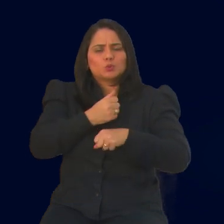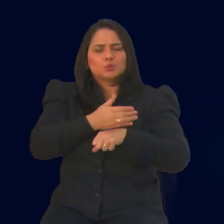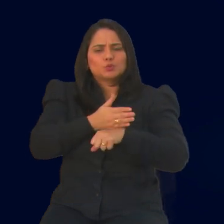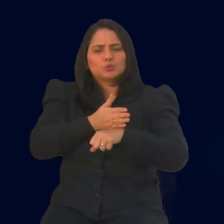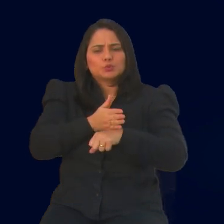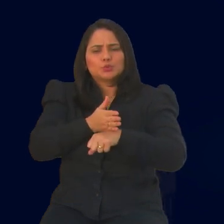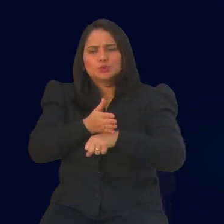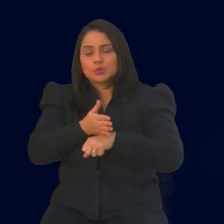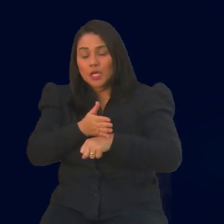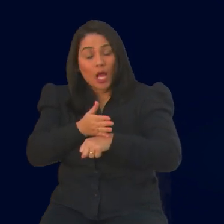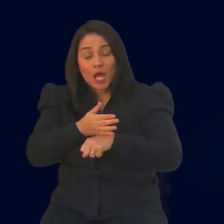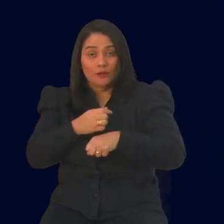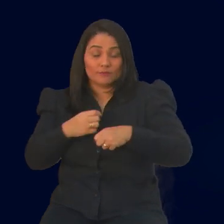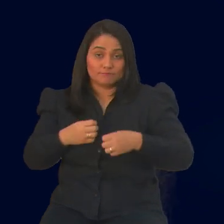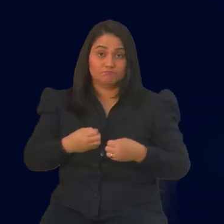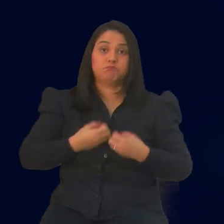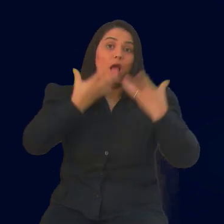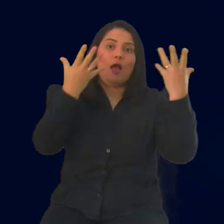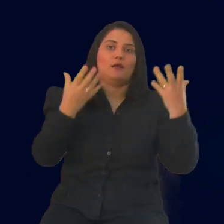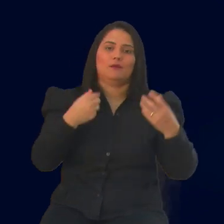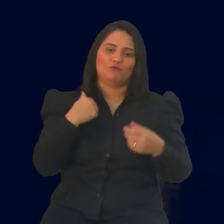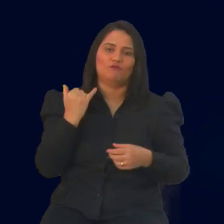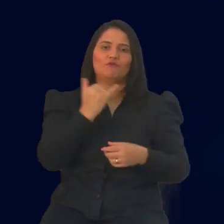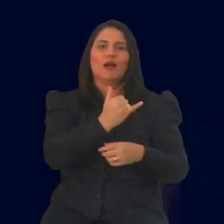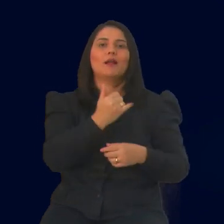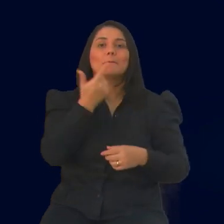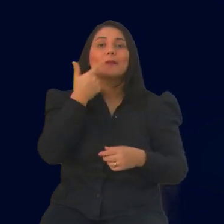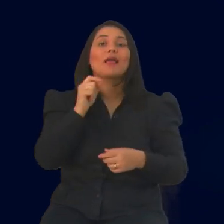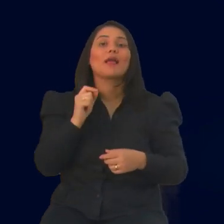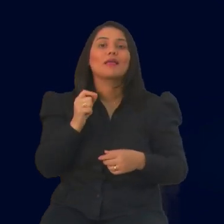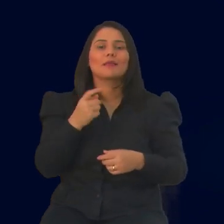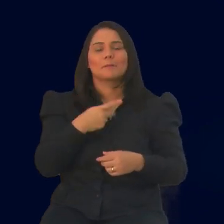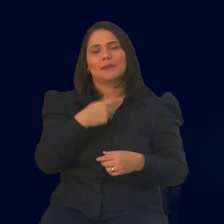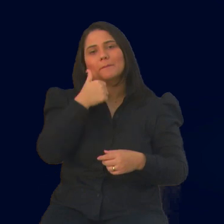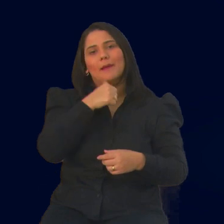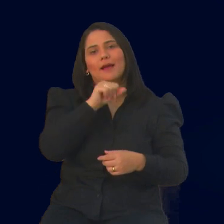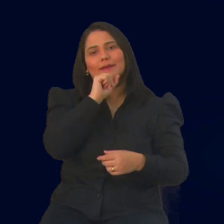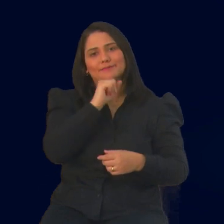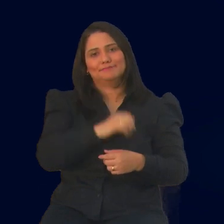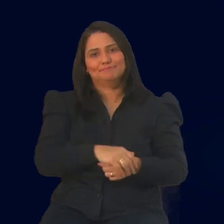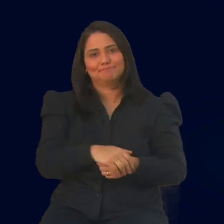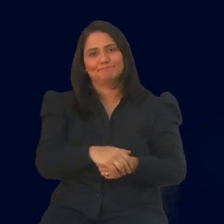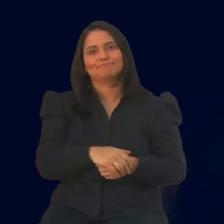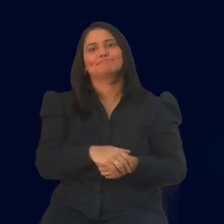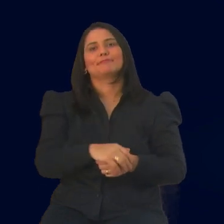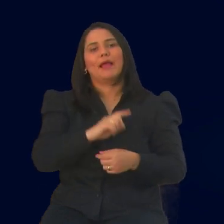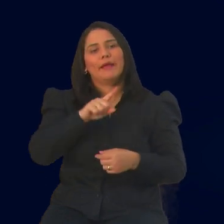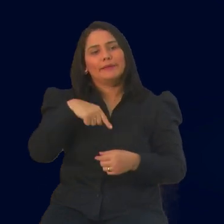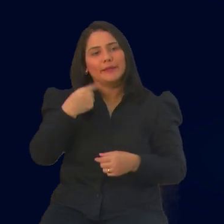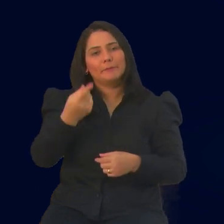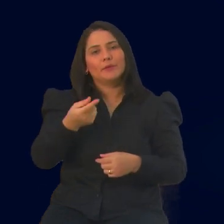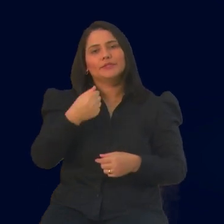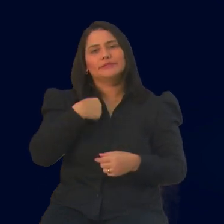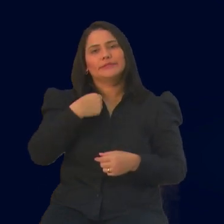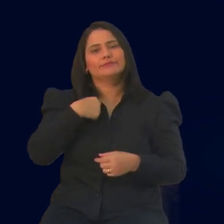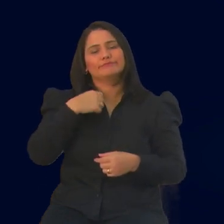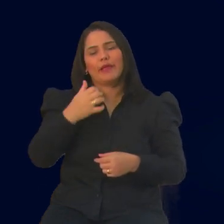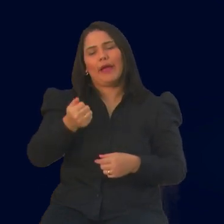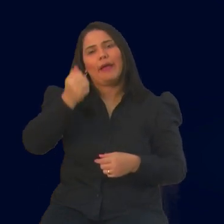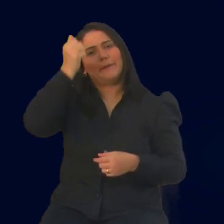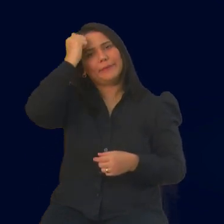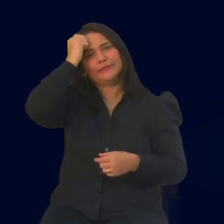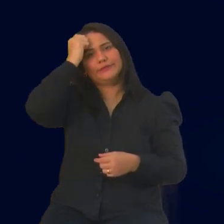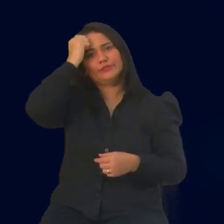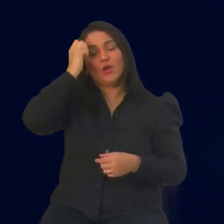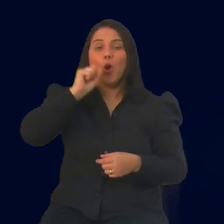E isso me doía muito, porque eu me arrependia demais na hora. Então, ou eu guardava muito, ou eu